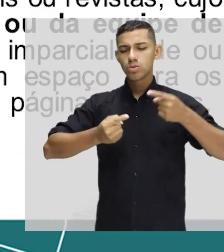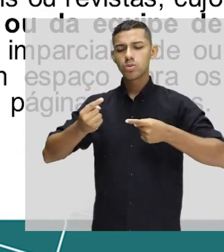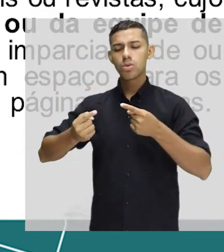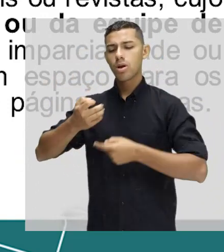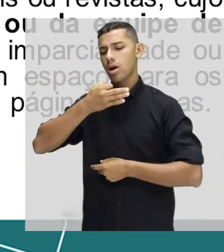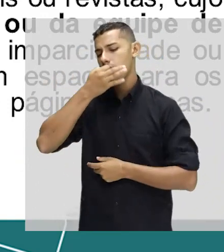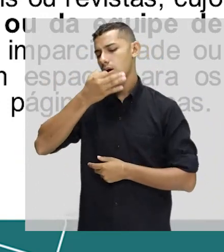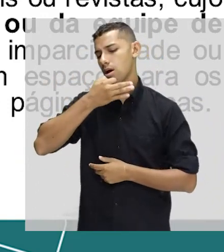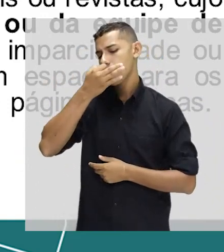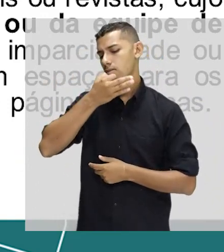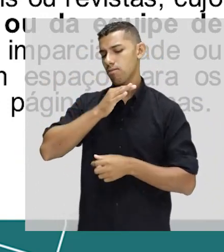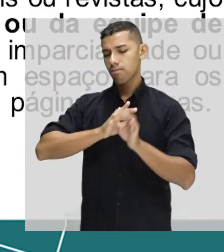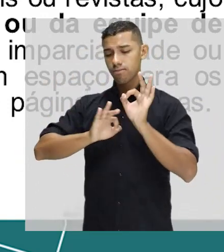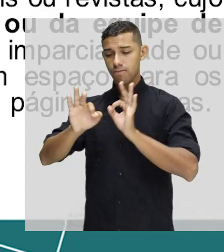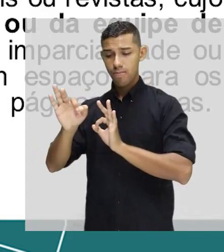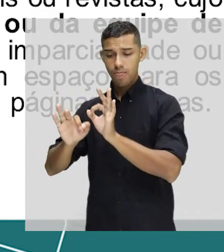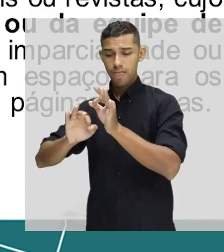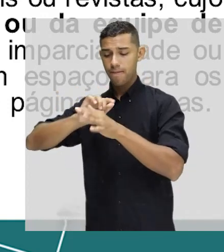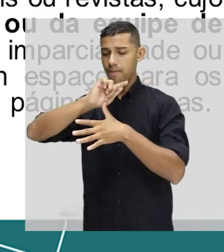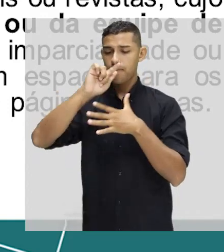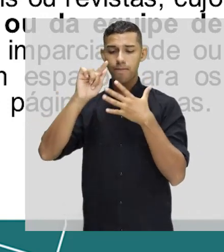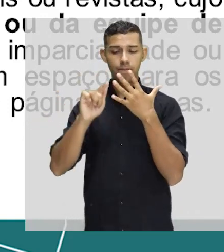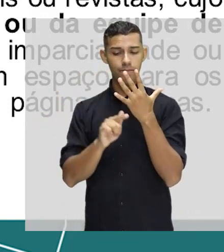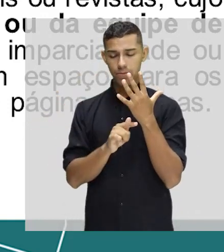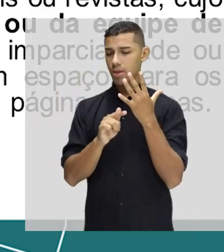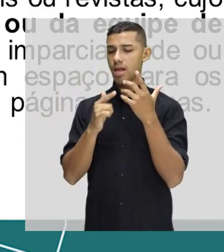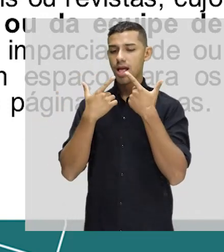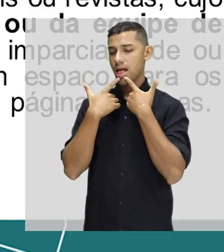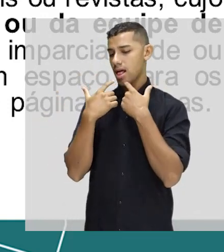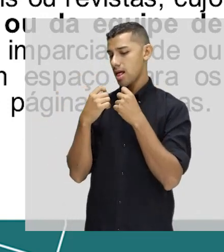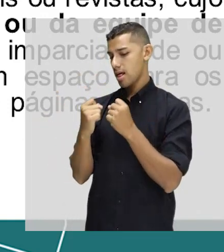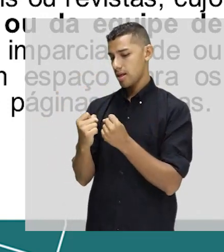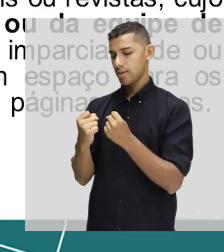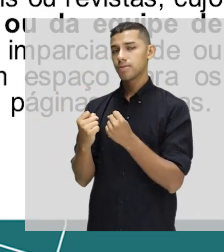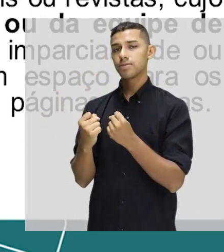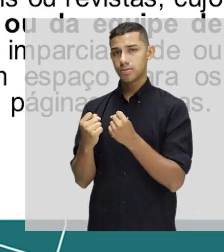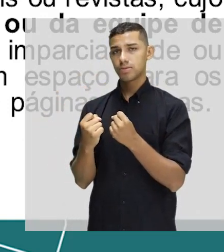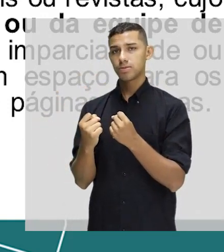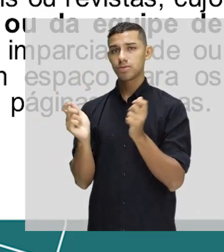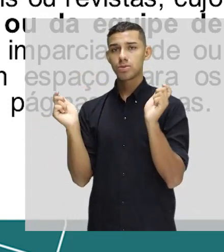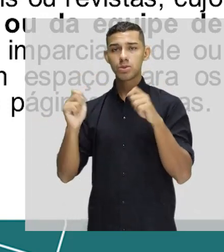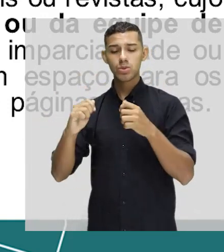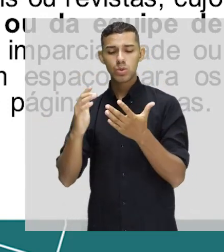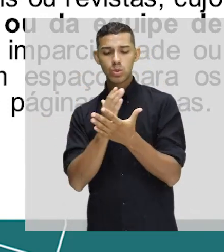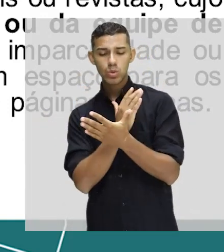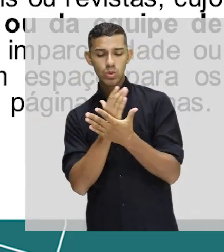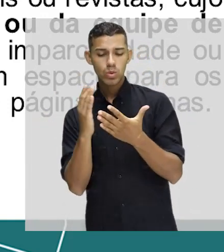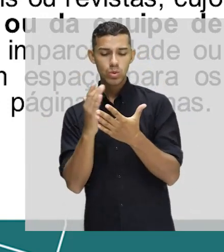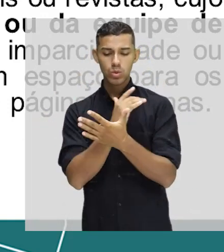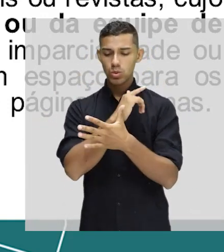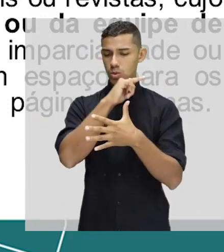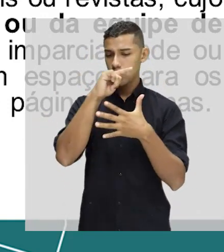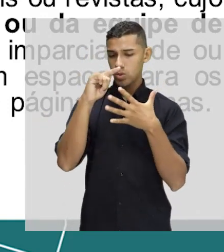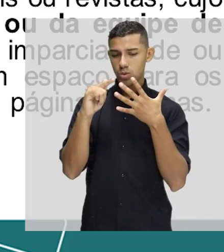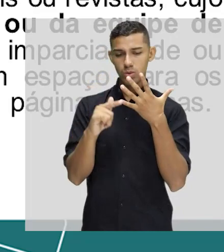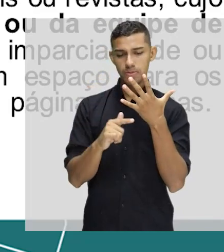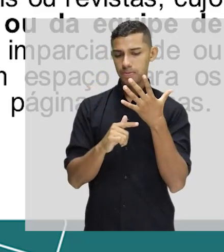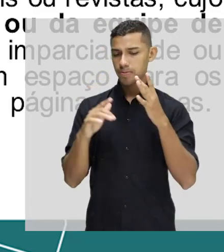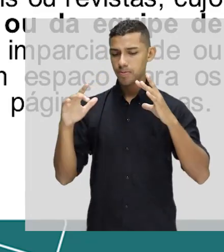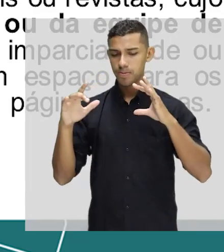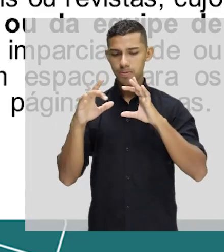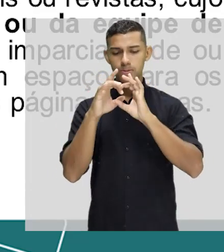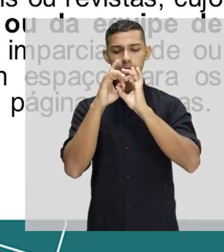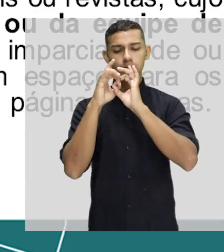em diferentes gêneros, nas mais variadas linguagens. Então, vamos ver alguns desses gêneros, né? Selecionei aqui os que estão mais